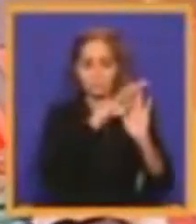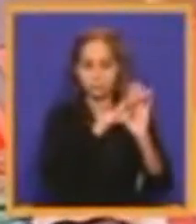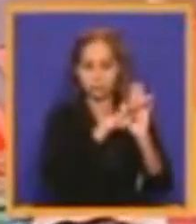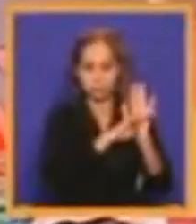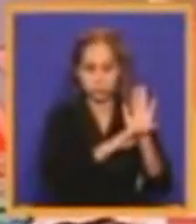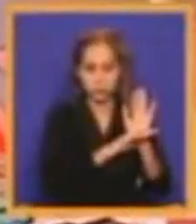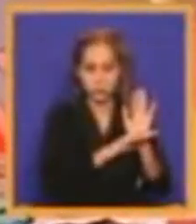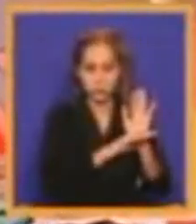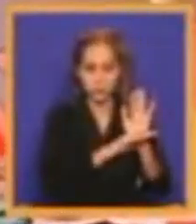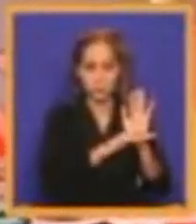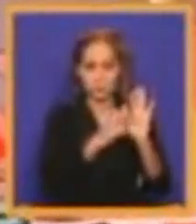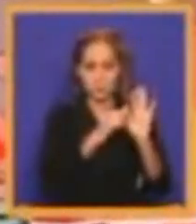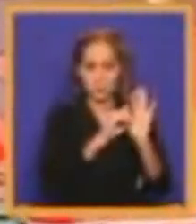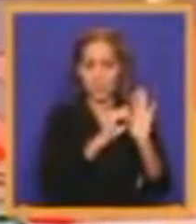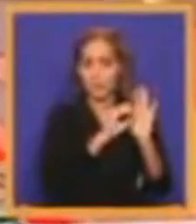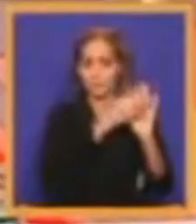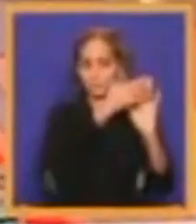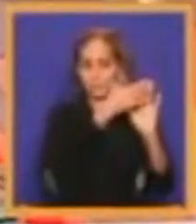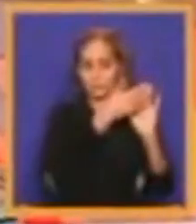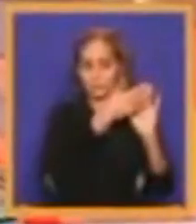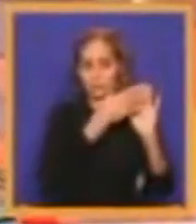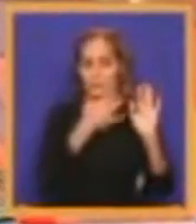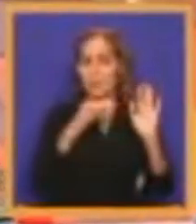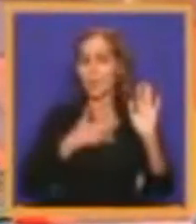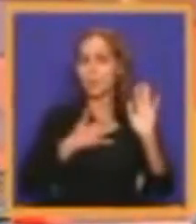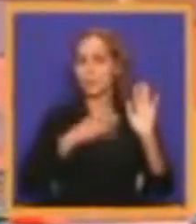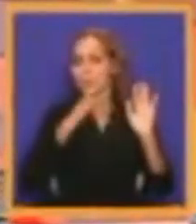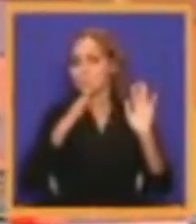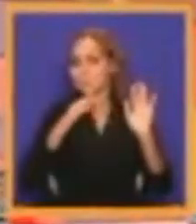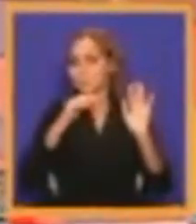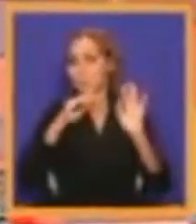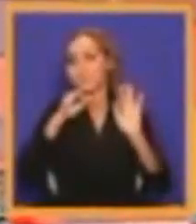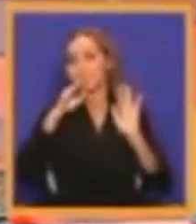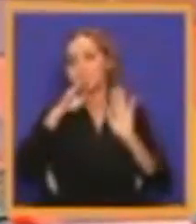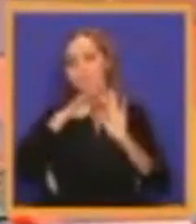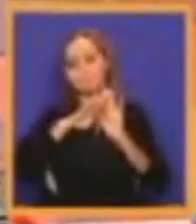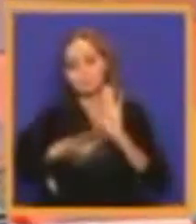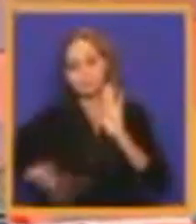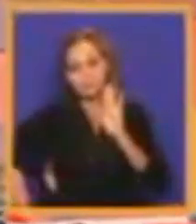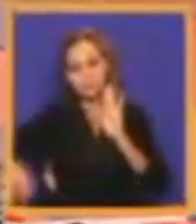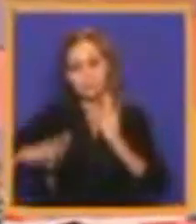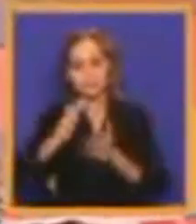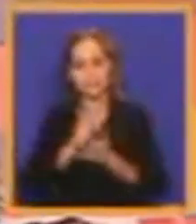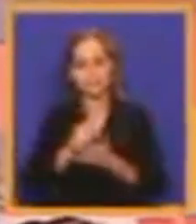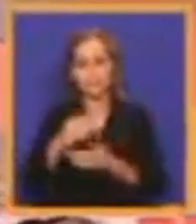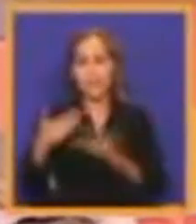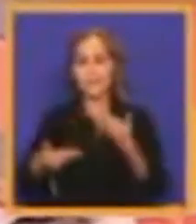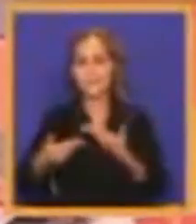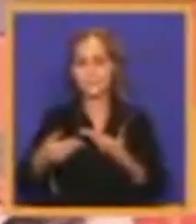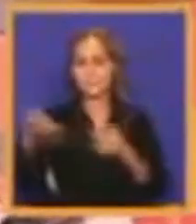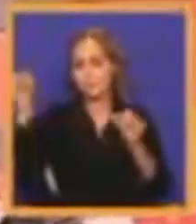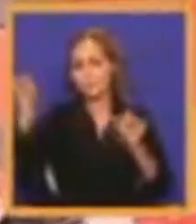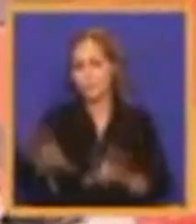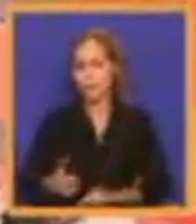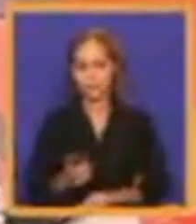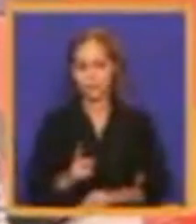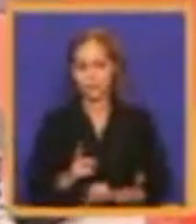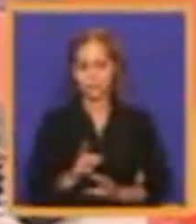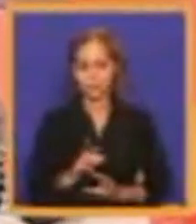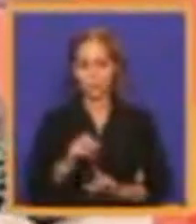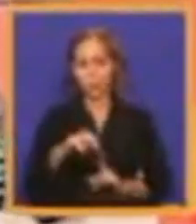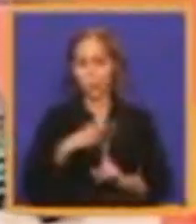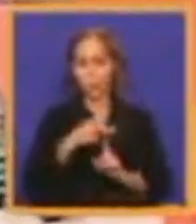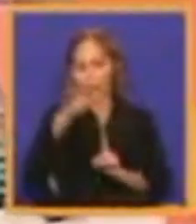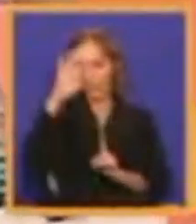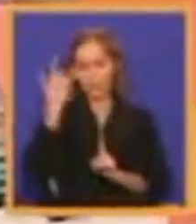estão, vamos lá, estão em primazia. Não quer dizer, repito, que a partir do Sagitário até à Balança seja vamos lá, um ano